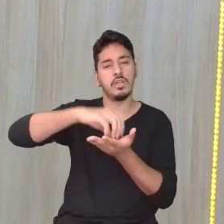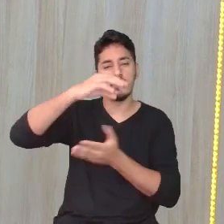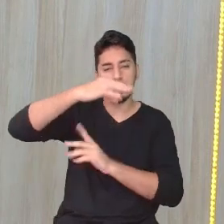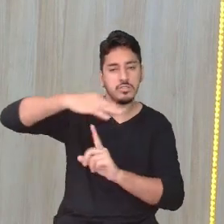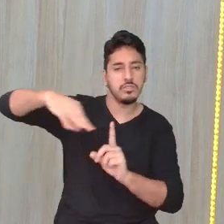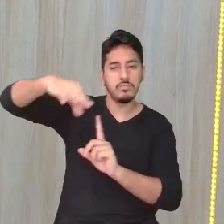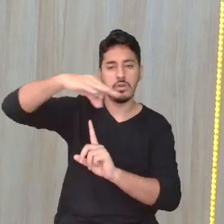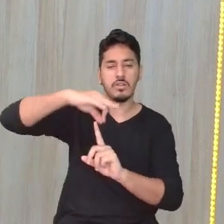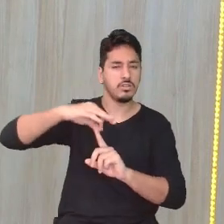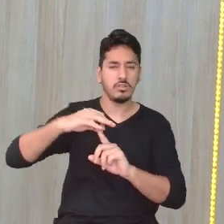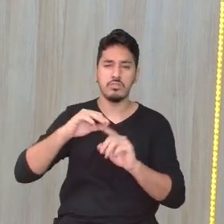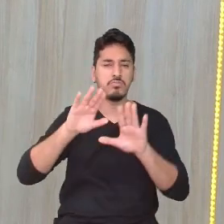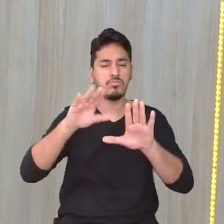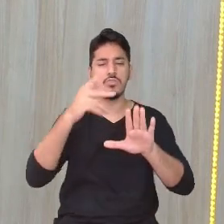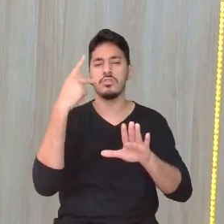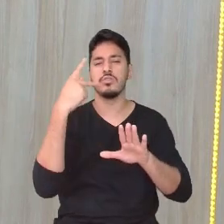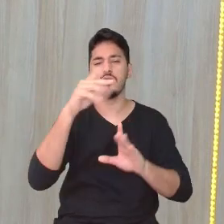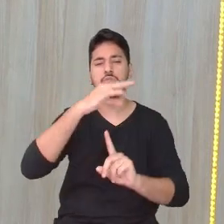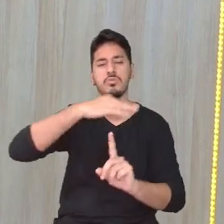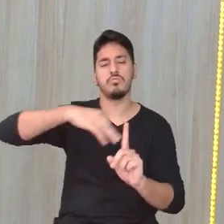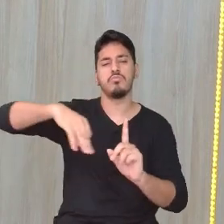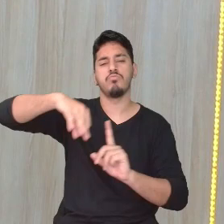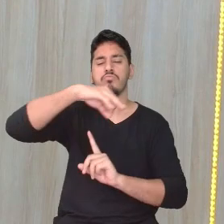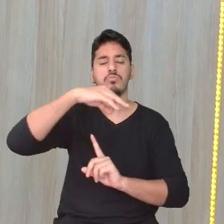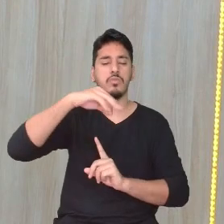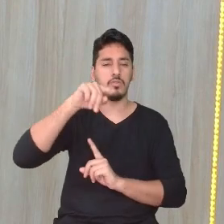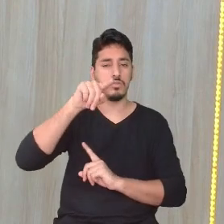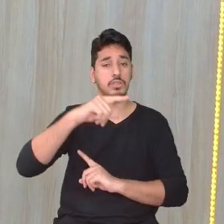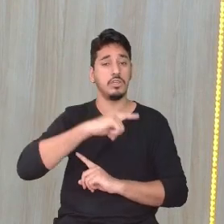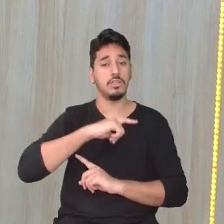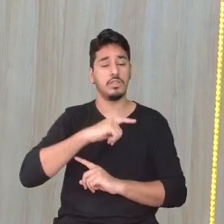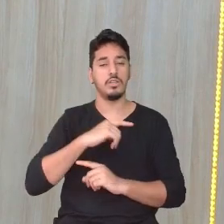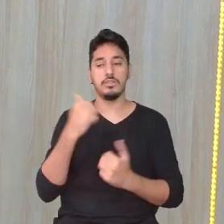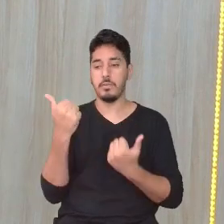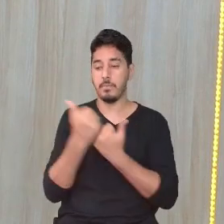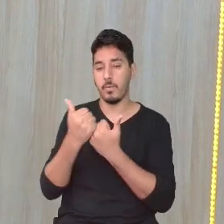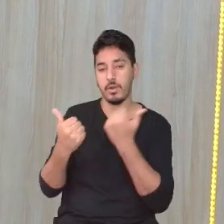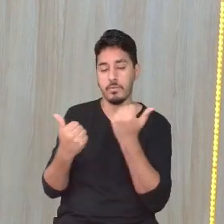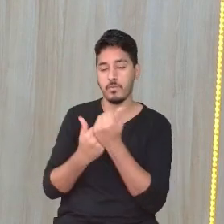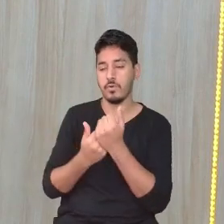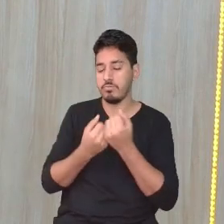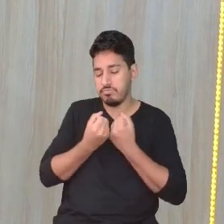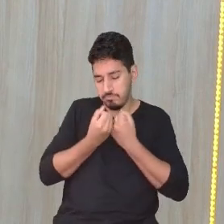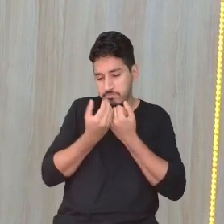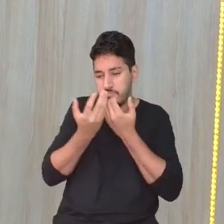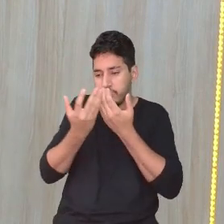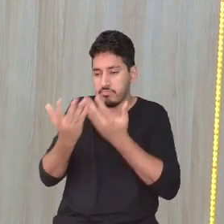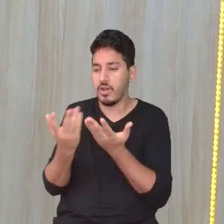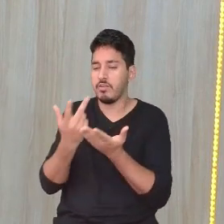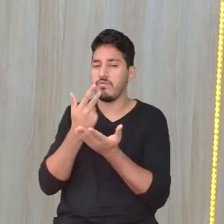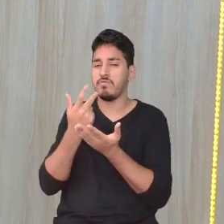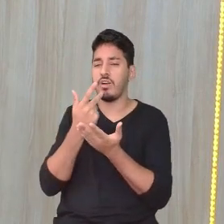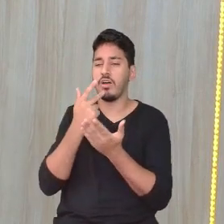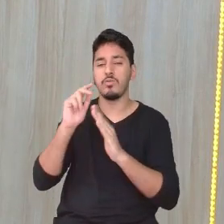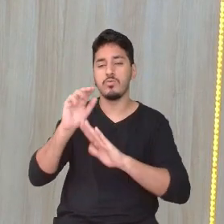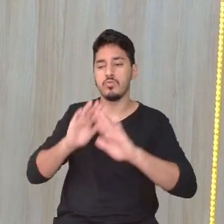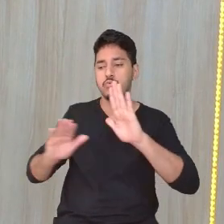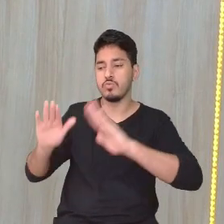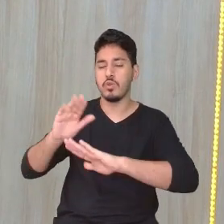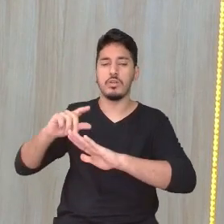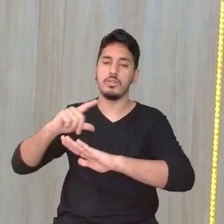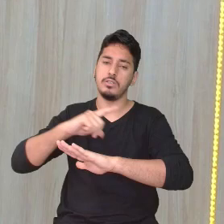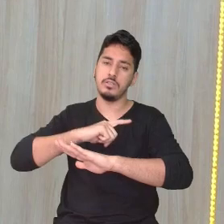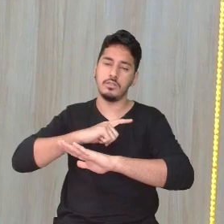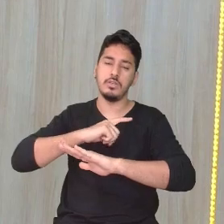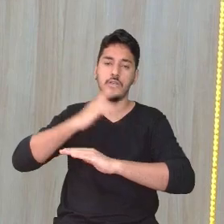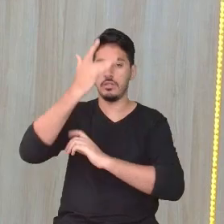sentir bem na sua espiritualidade. Você ter essa rede de apoio para falar a respeito dos cuidados que se tem que